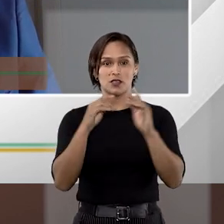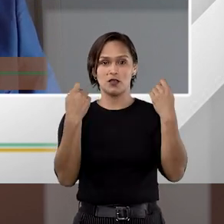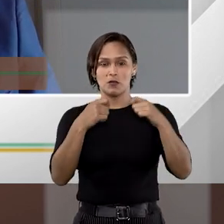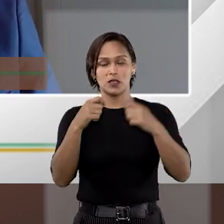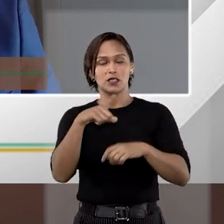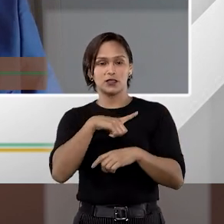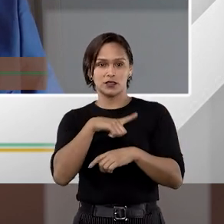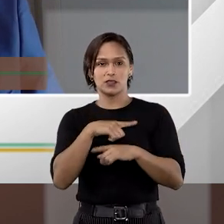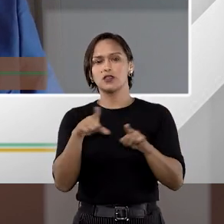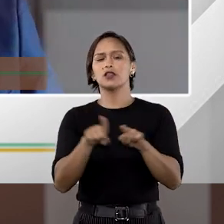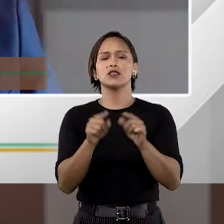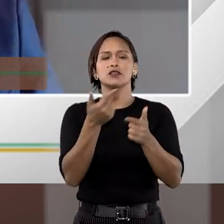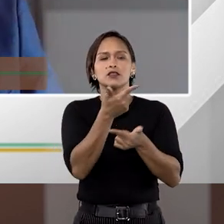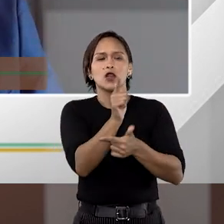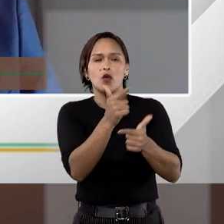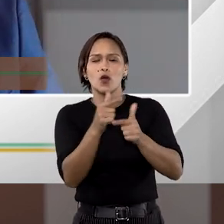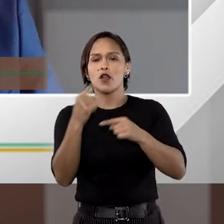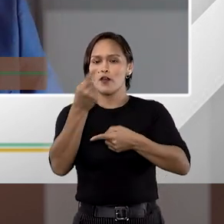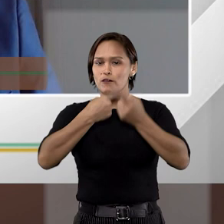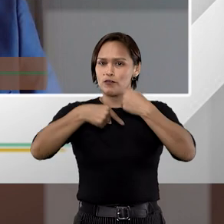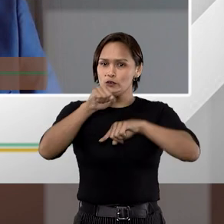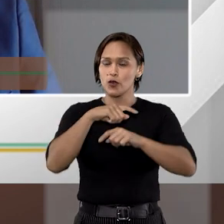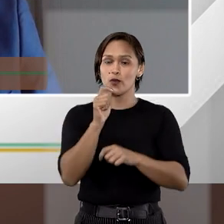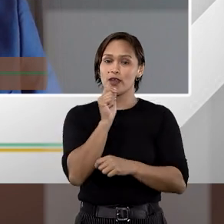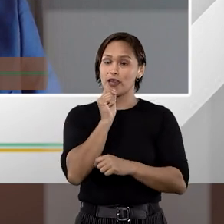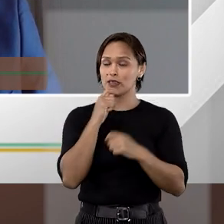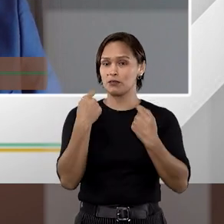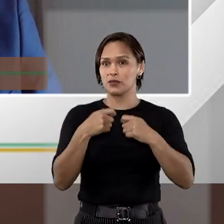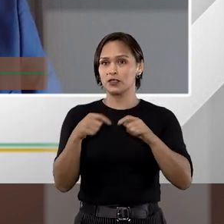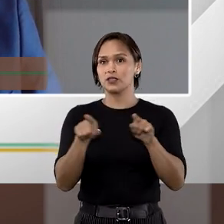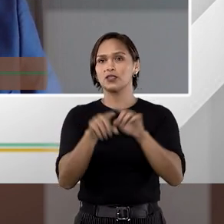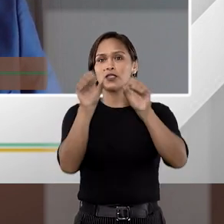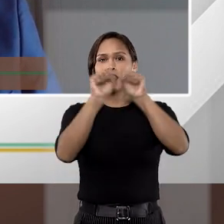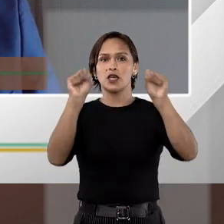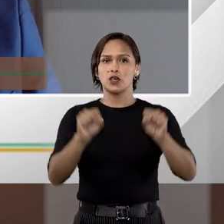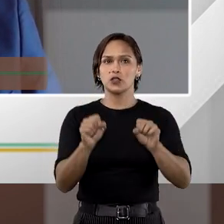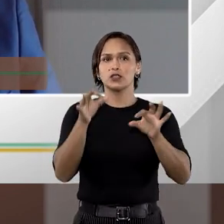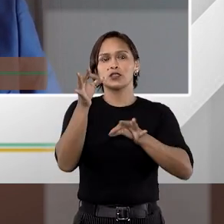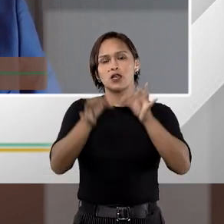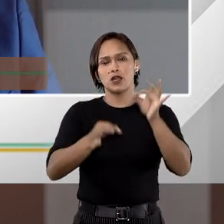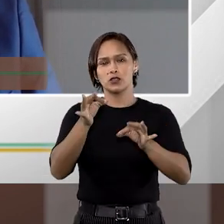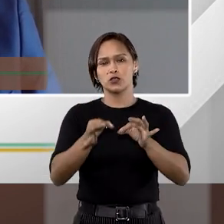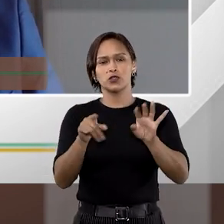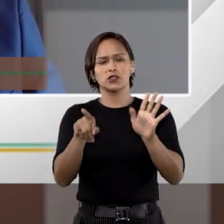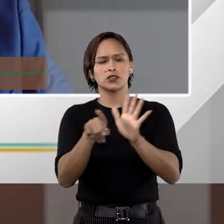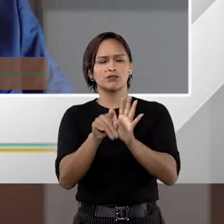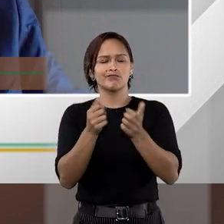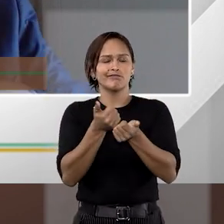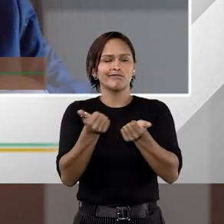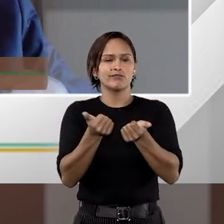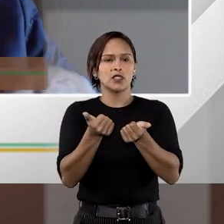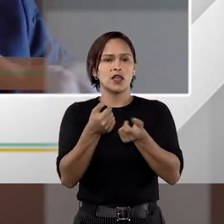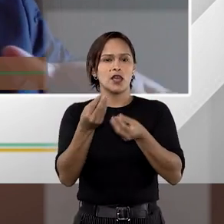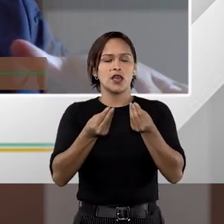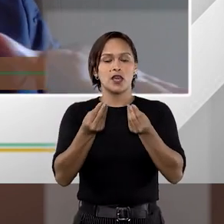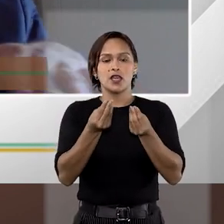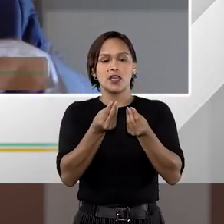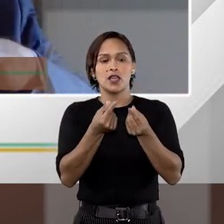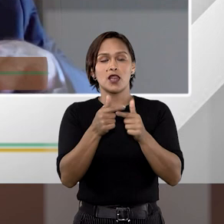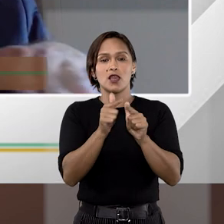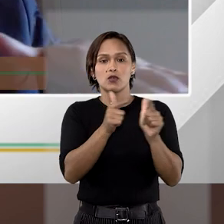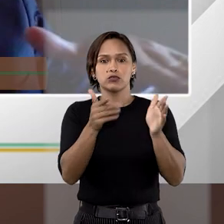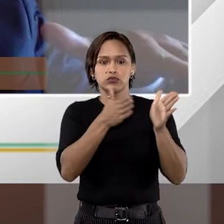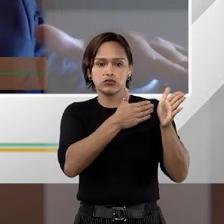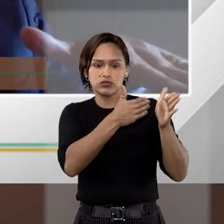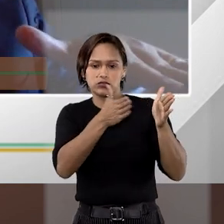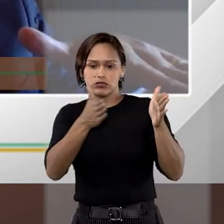precisam ter esse alguma coisa que precisa evoluir bastante e o sistema do juizado ele é muito ele é